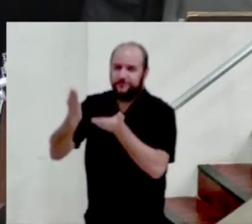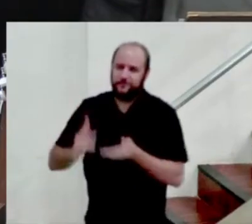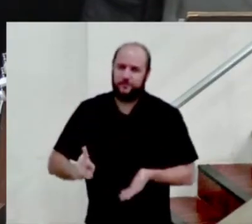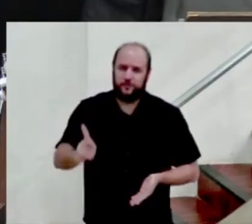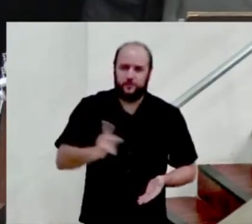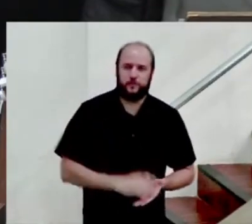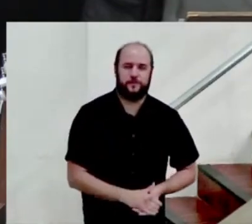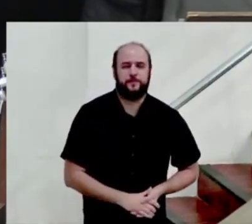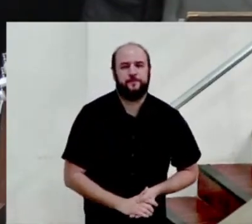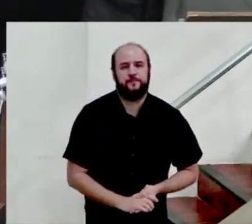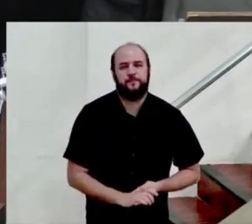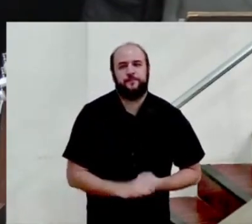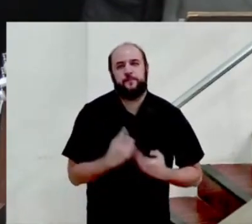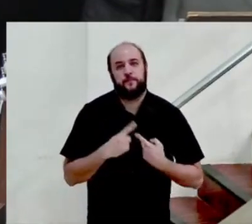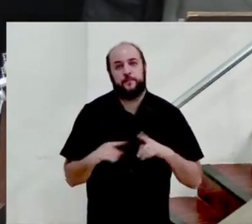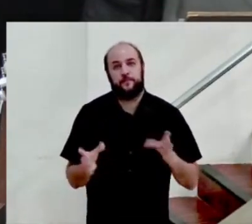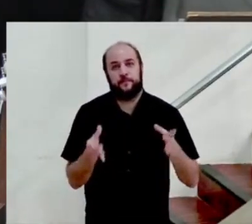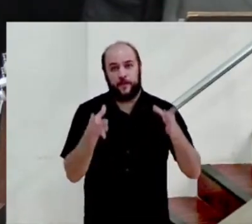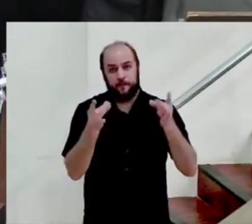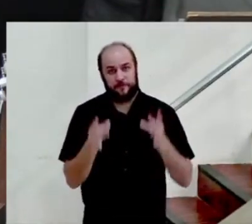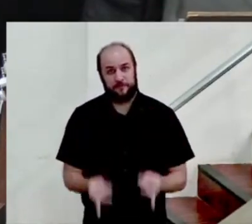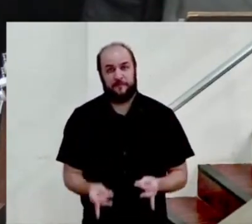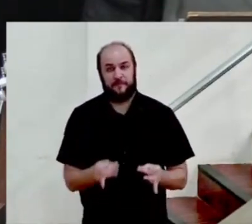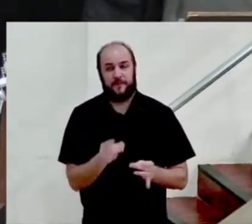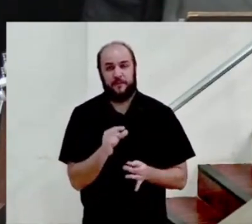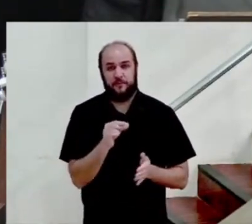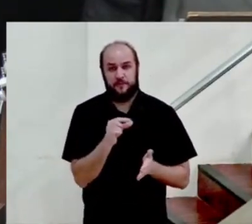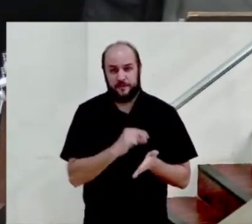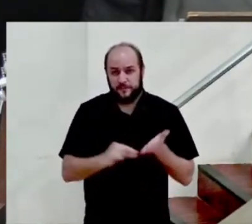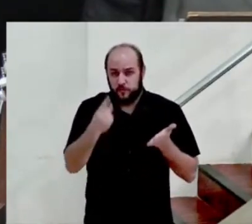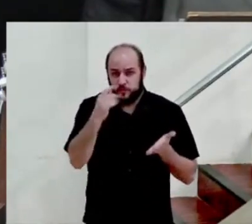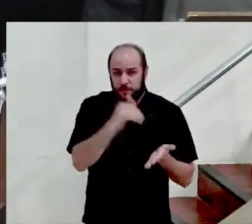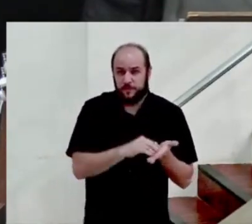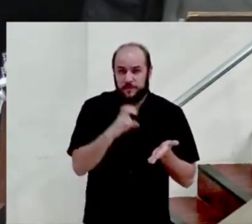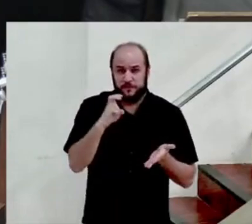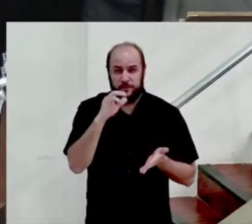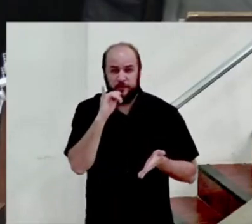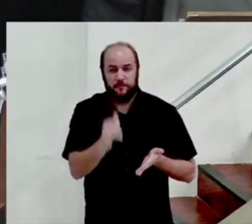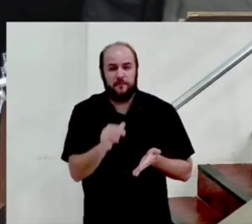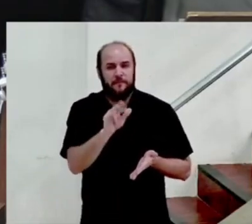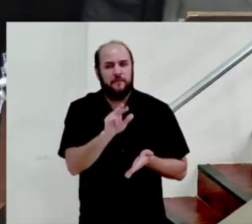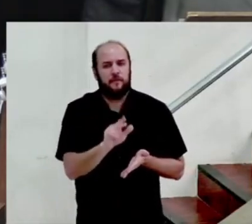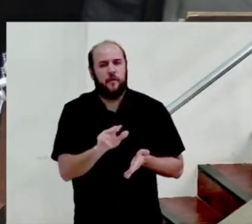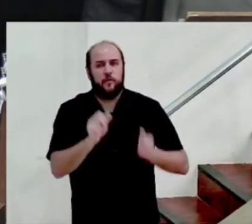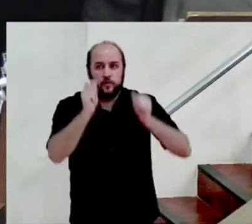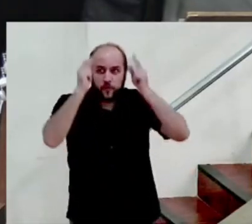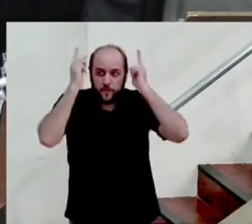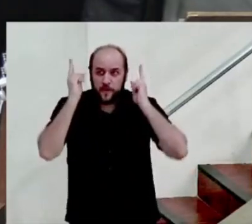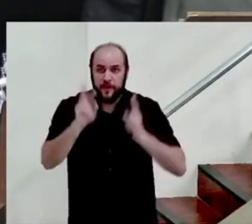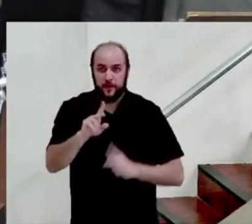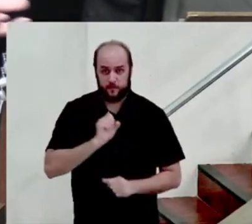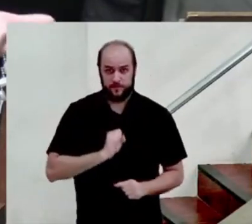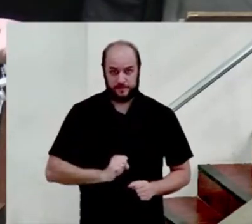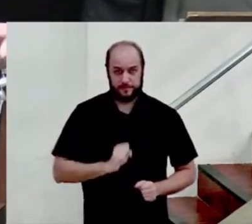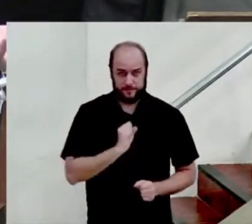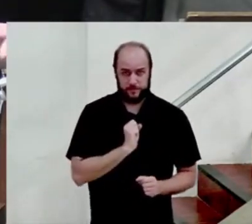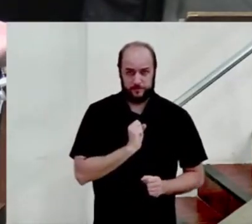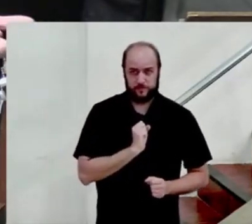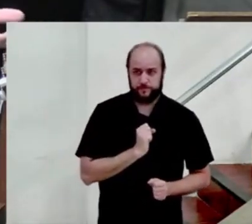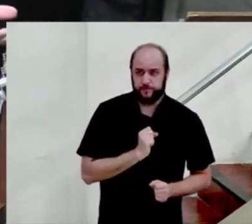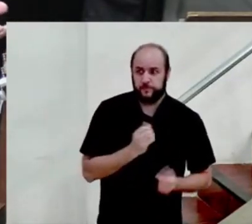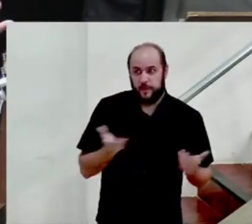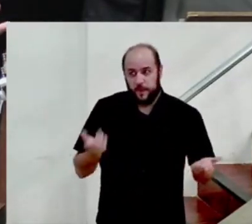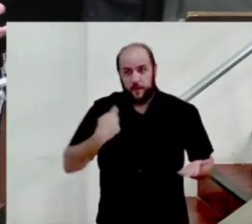um detalhe do versículo 1 até o versículo 5 que mostra que Noé é como um sacerdote se aproximando do tabernáculo. Afinal, se